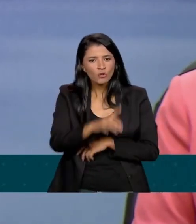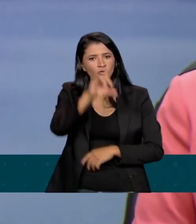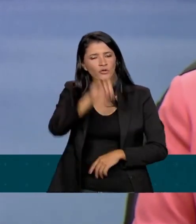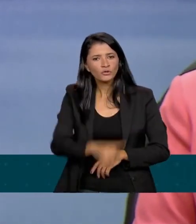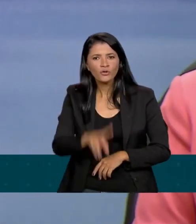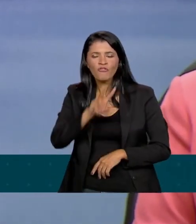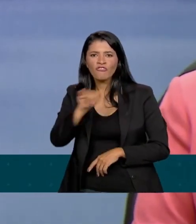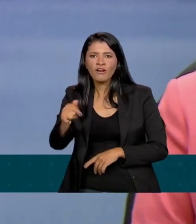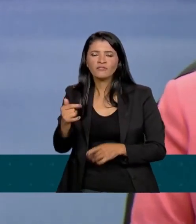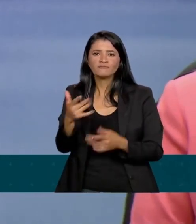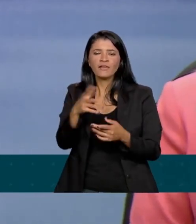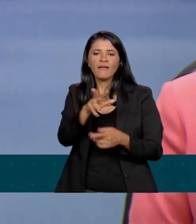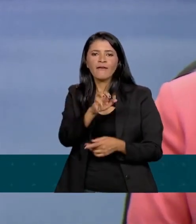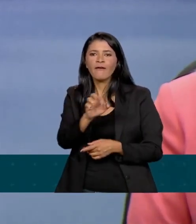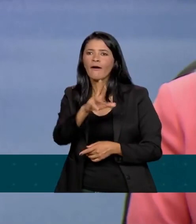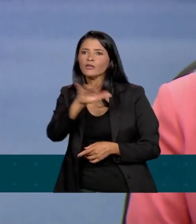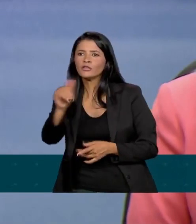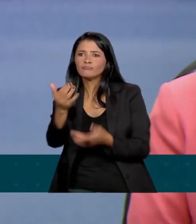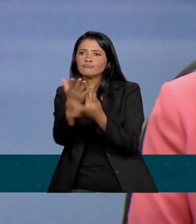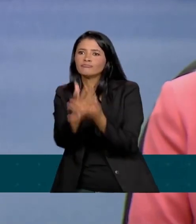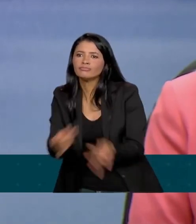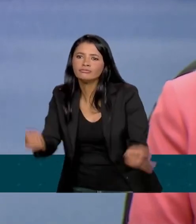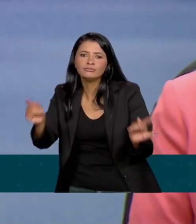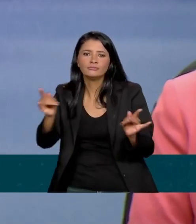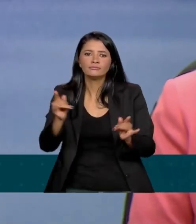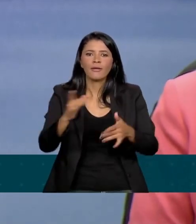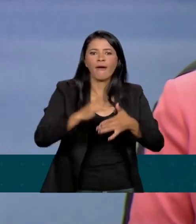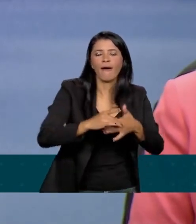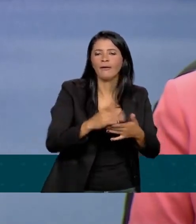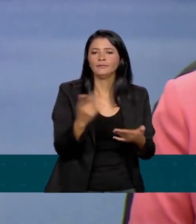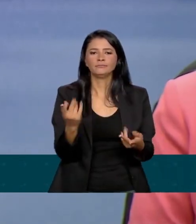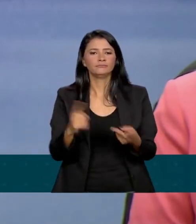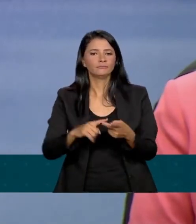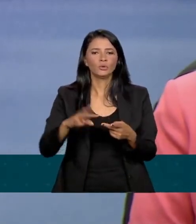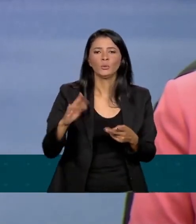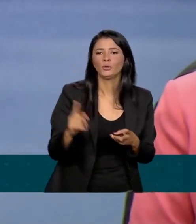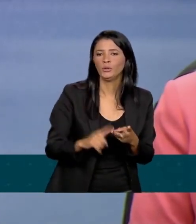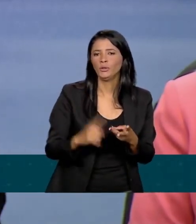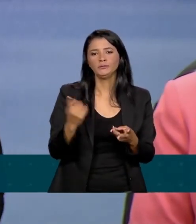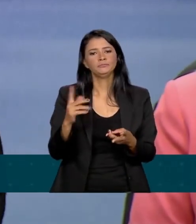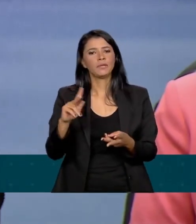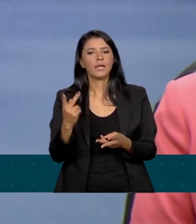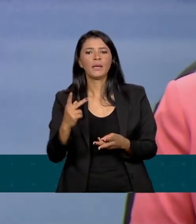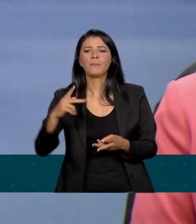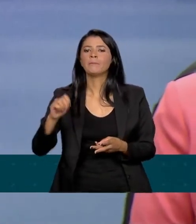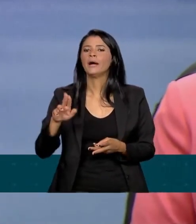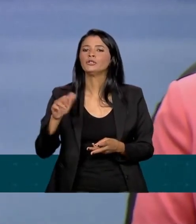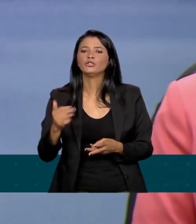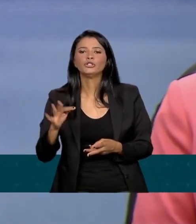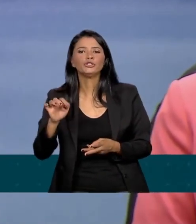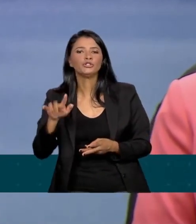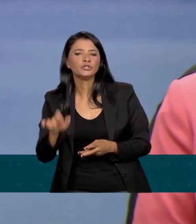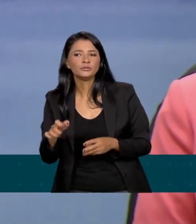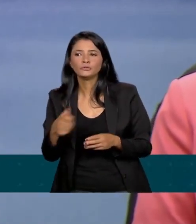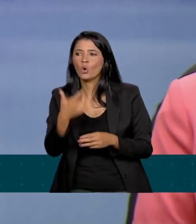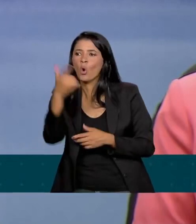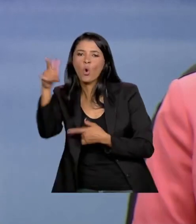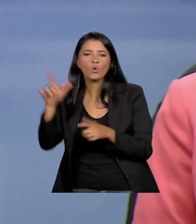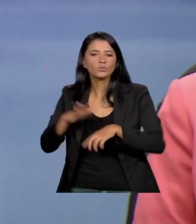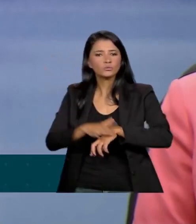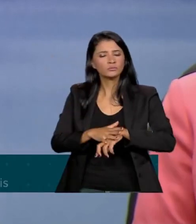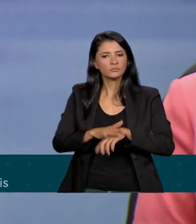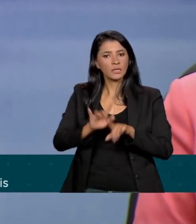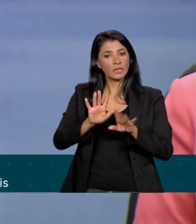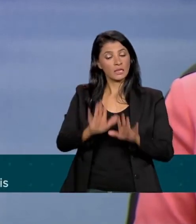que vai erradicar AIDS, ou tuberculose, ou hepatite, ou qualquer coisa. Na verdade,